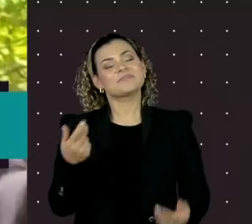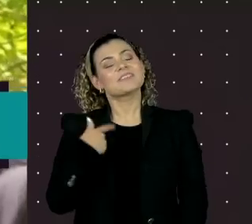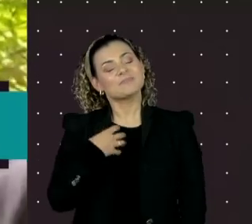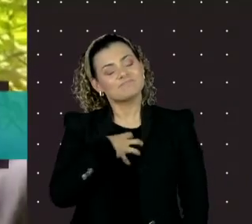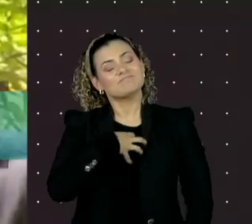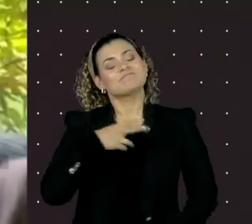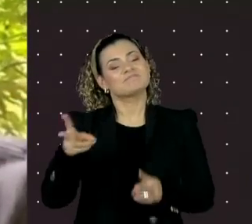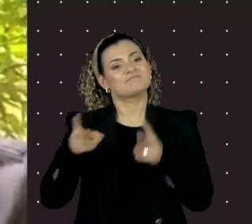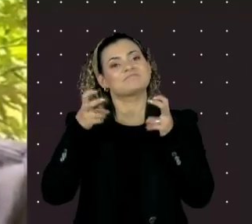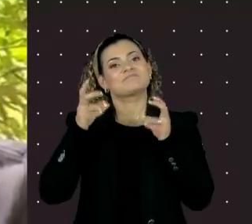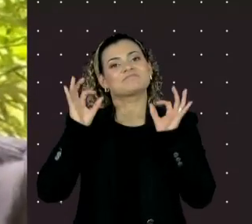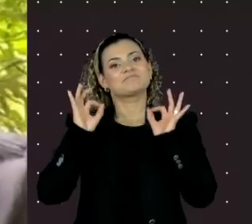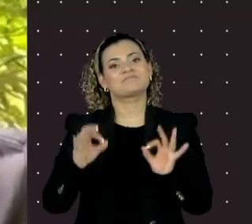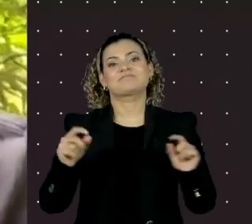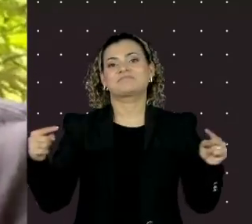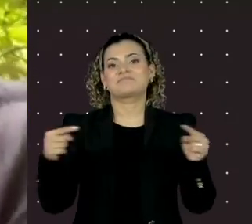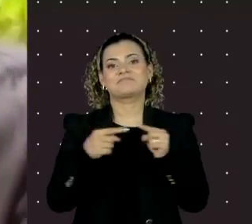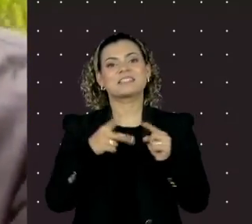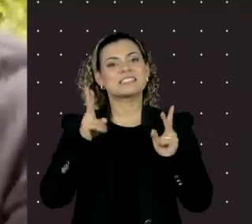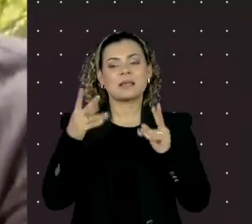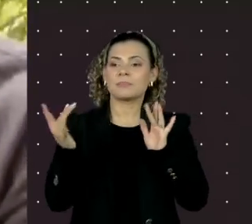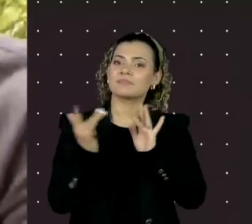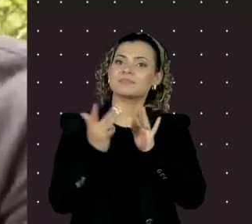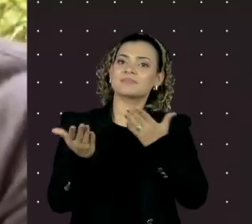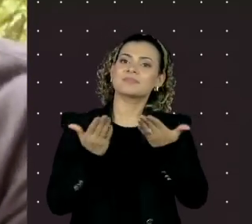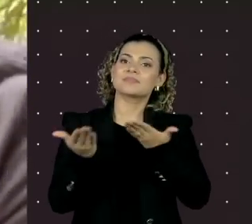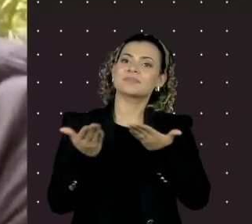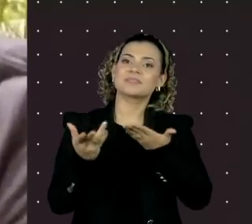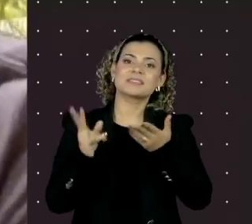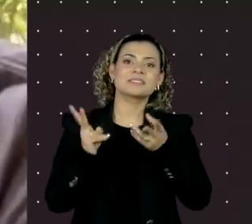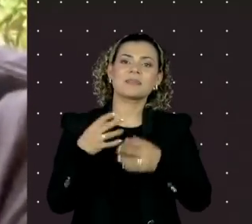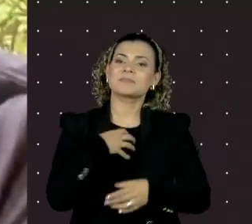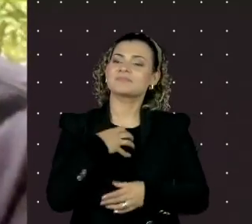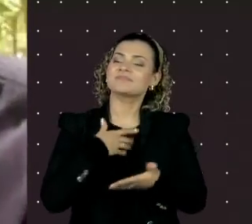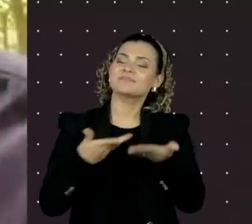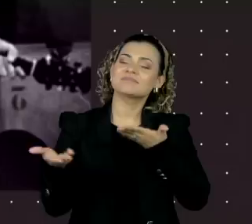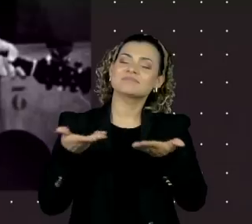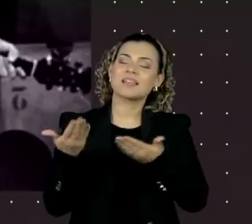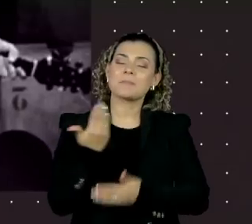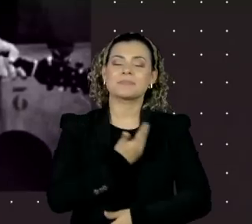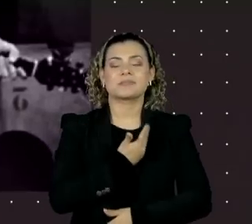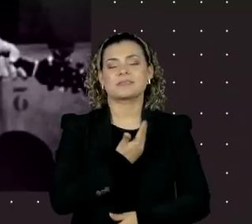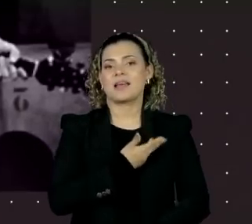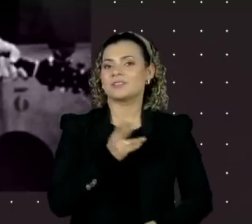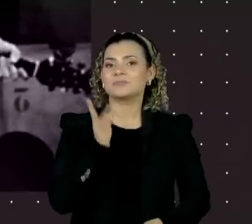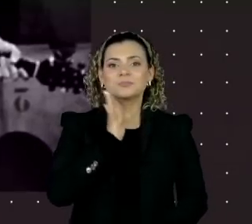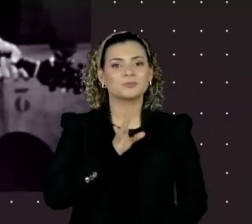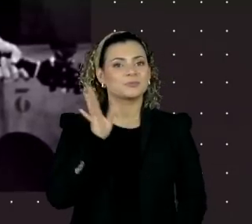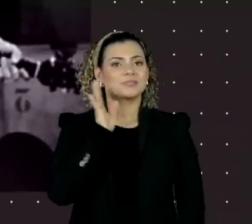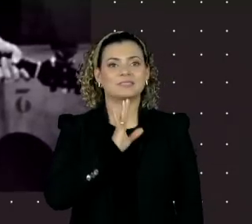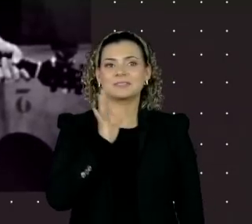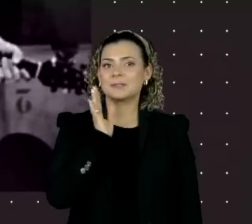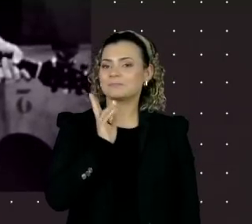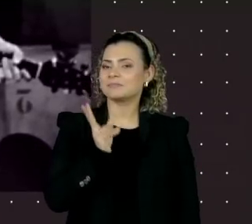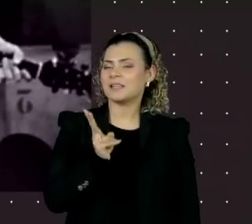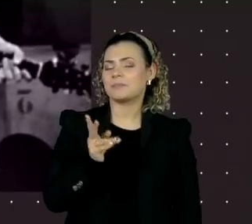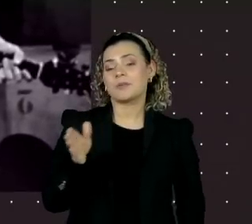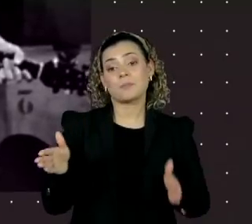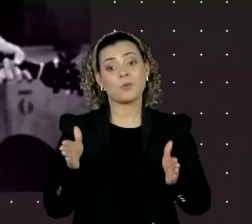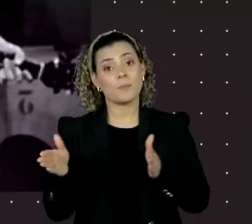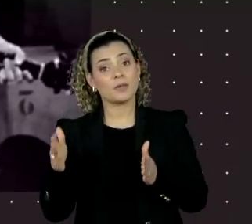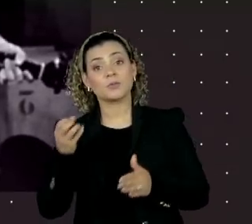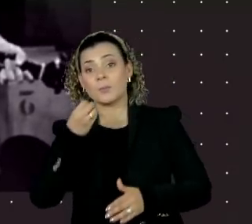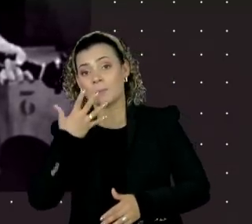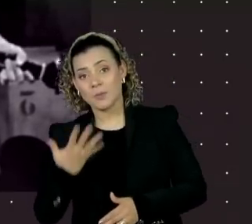ela e a gente sempre teve uma cumplicidade muito legal nos momentos